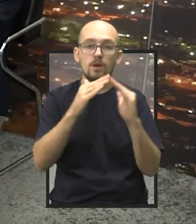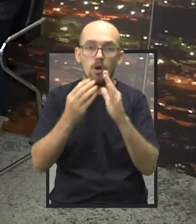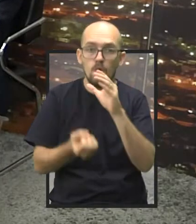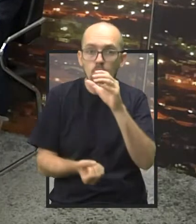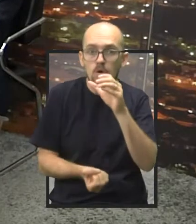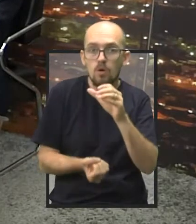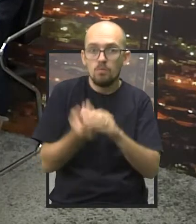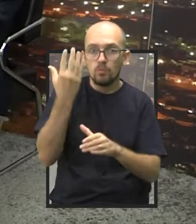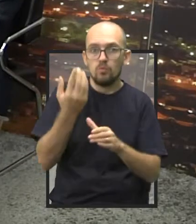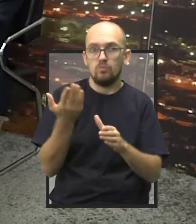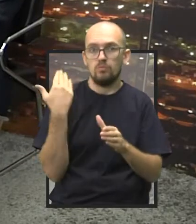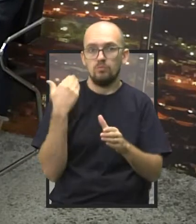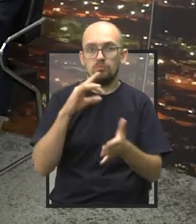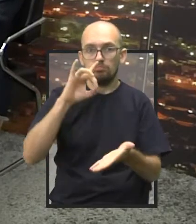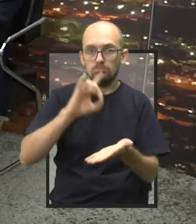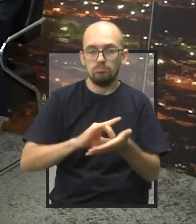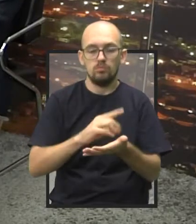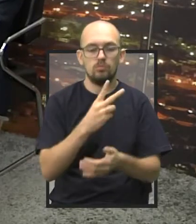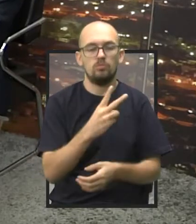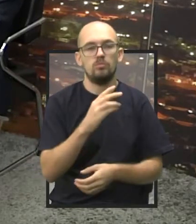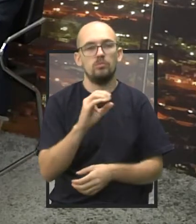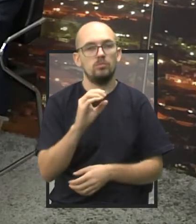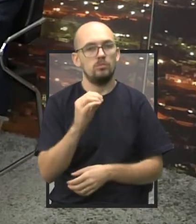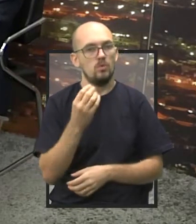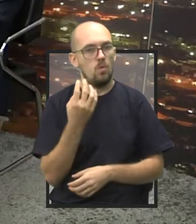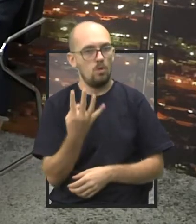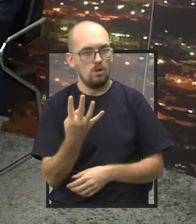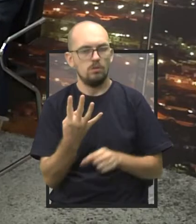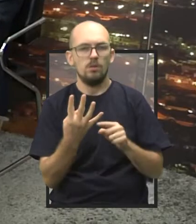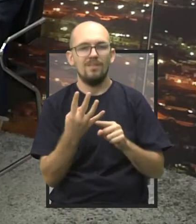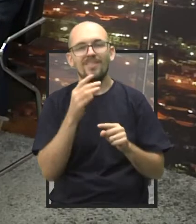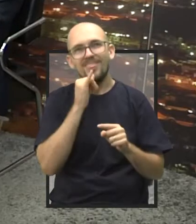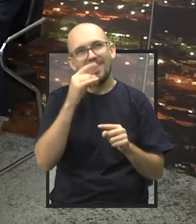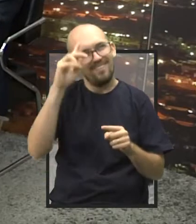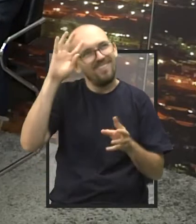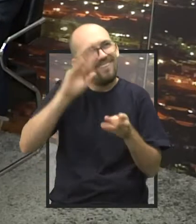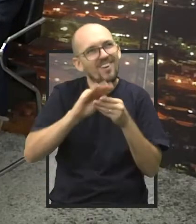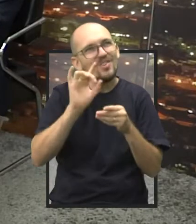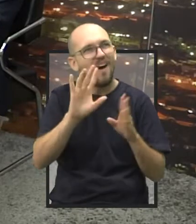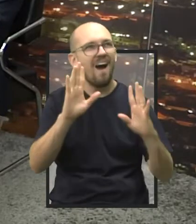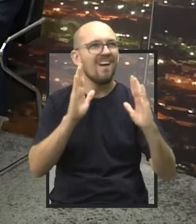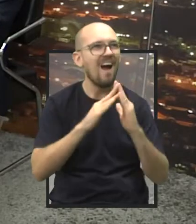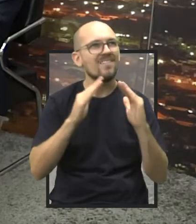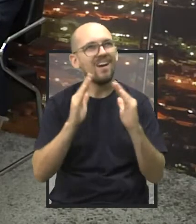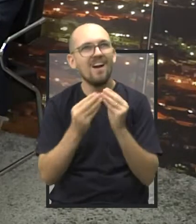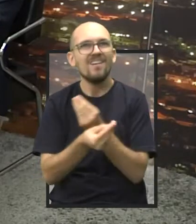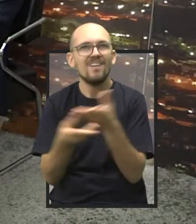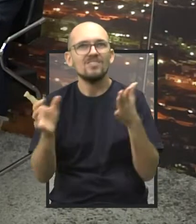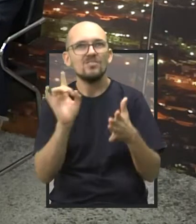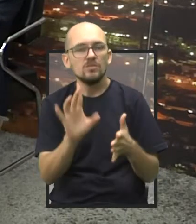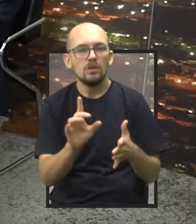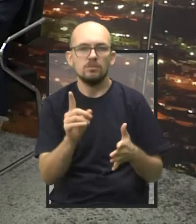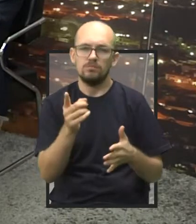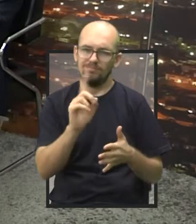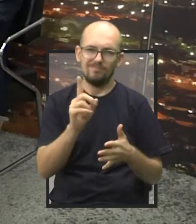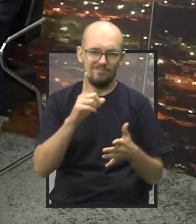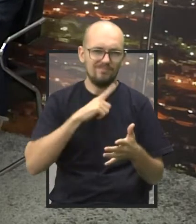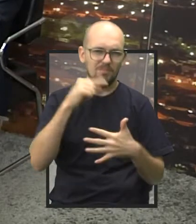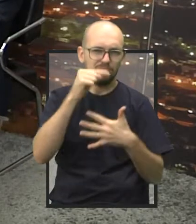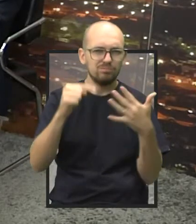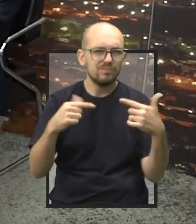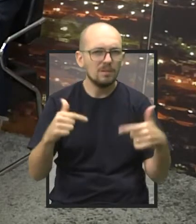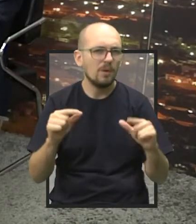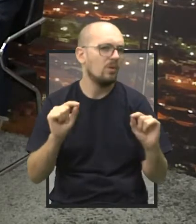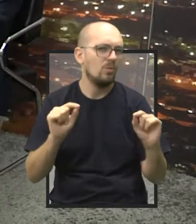em 2004. E sempre que a gente fala em Secretaria de Habitação, a gente logo pensa em Casa Popular. Mas há outras